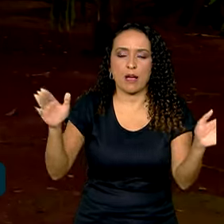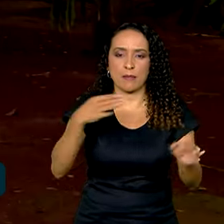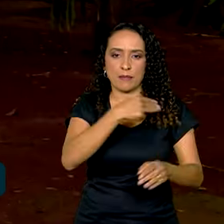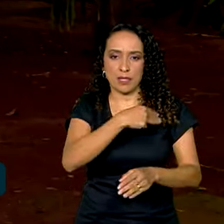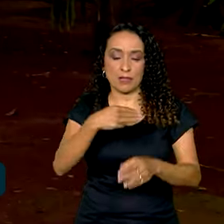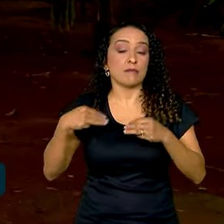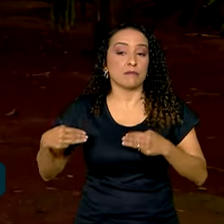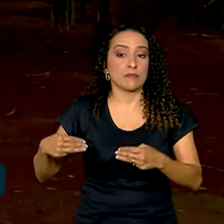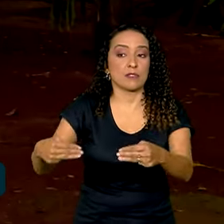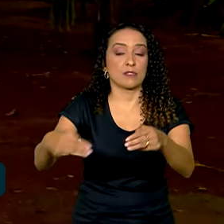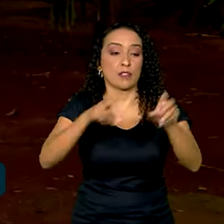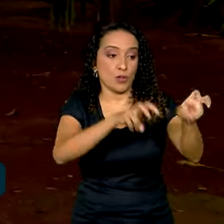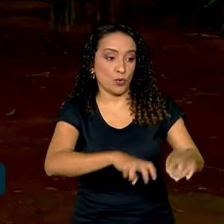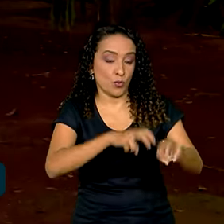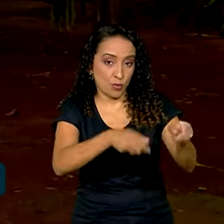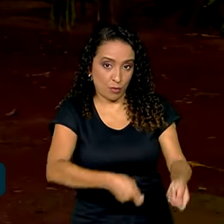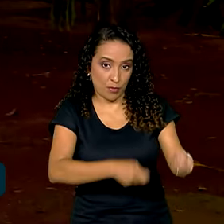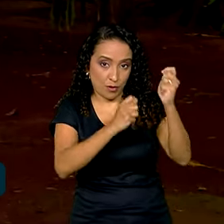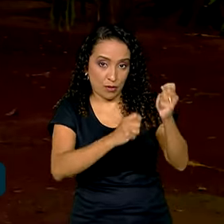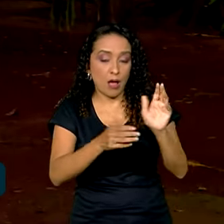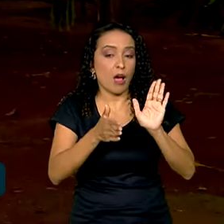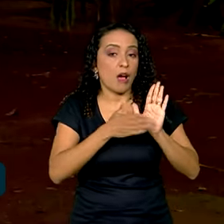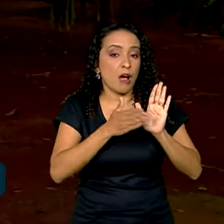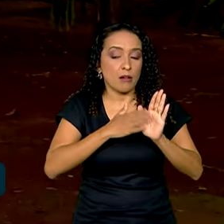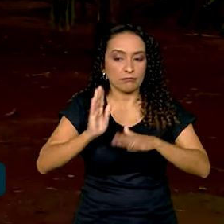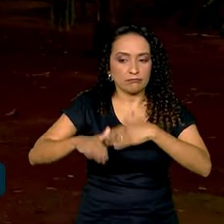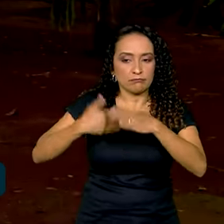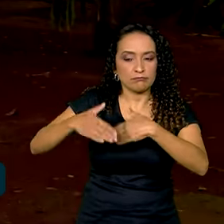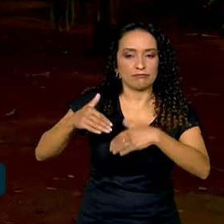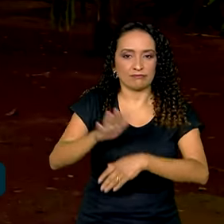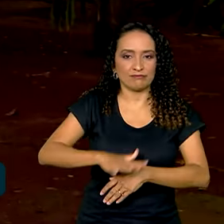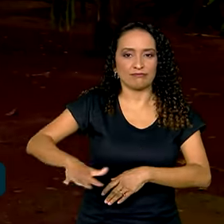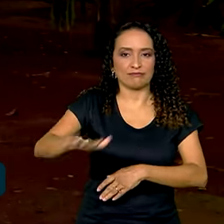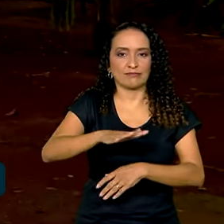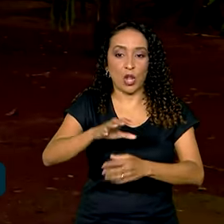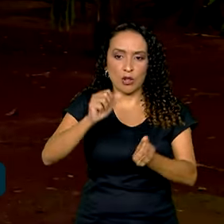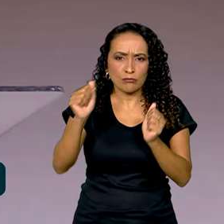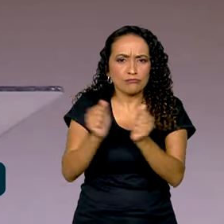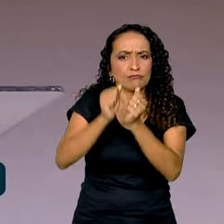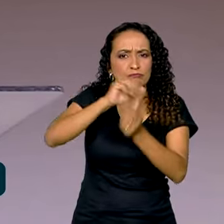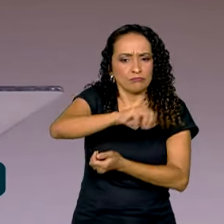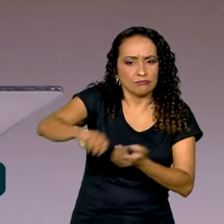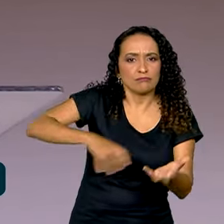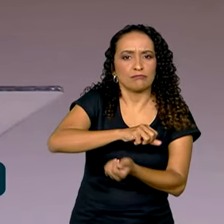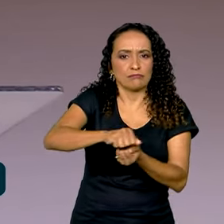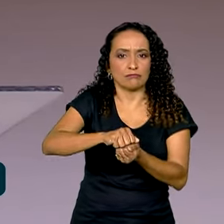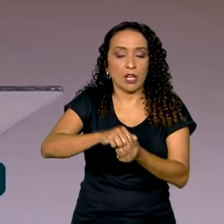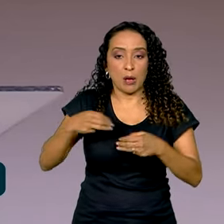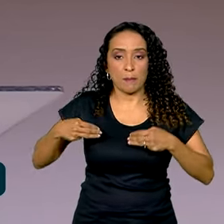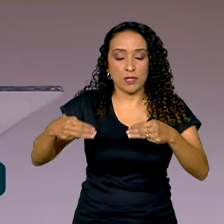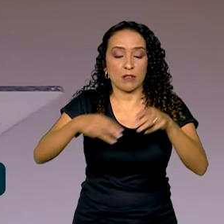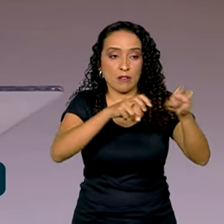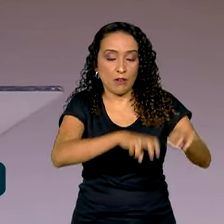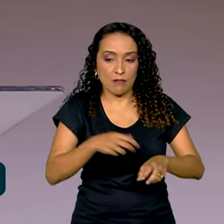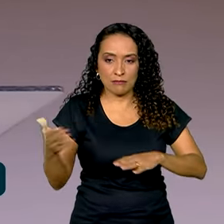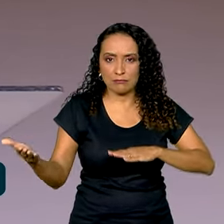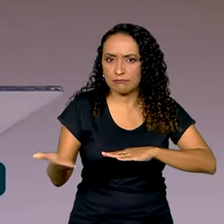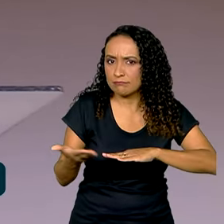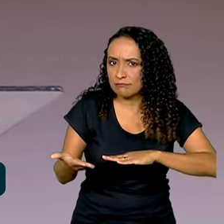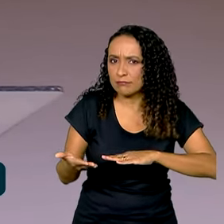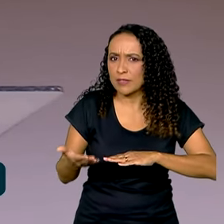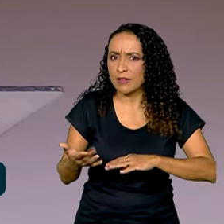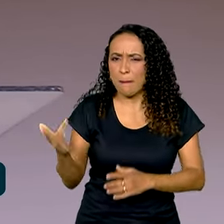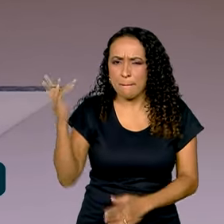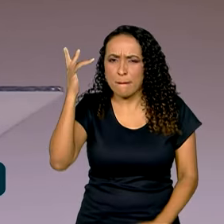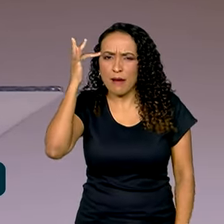Ministério da Agricultura e Pecuária propõem o desenvolvimento do setor com sustentabilidade. Um Ministério da Agricultura contemporâneo,